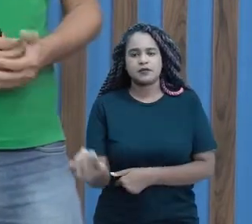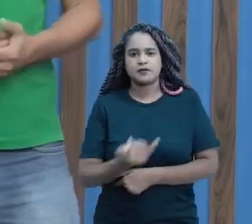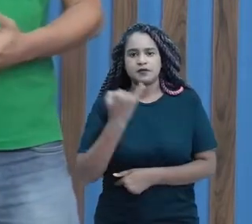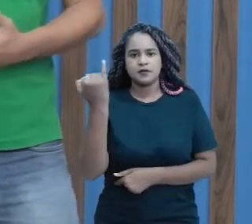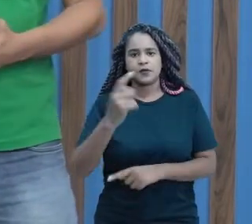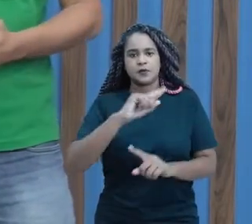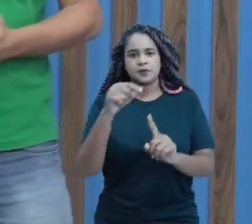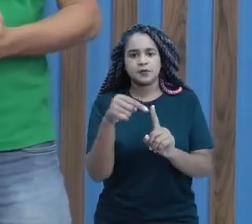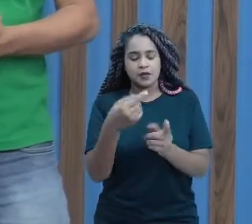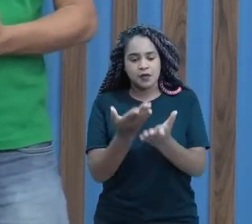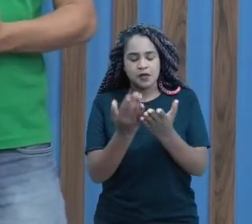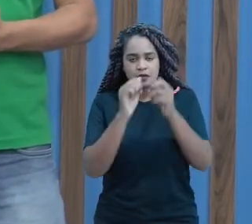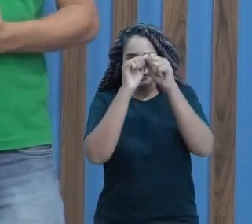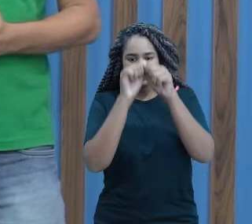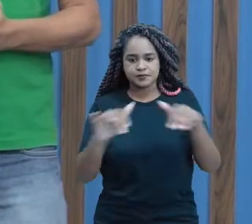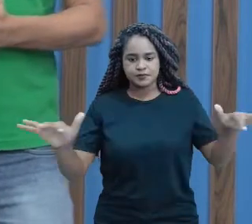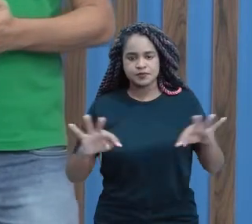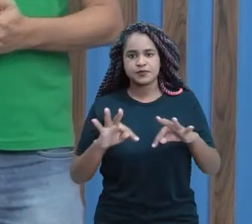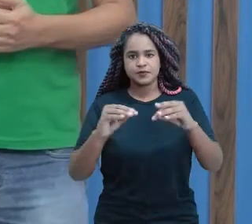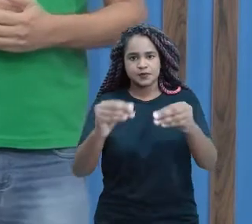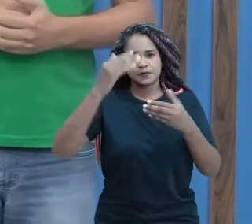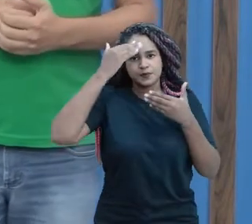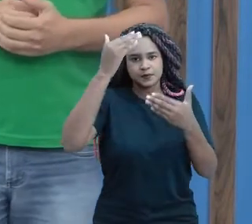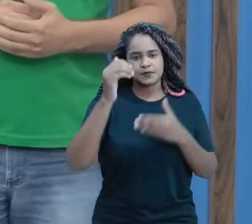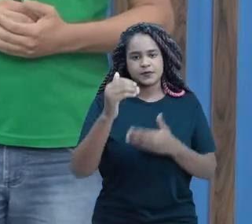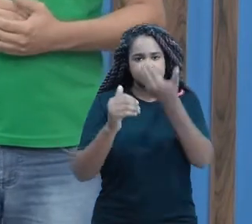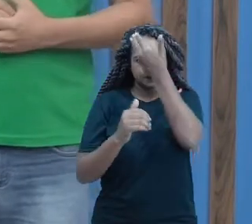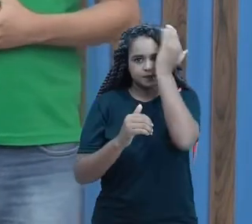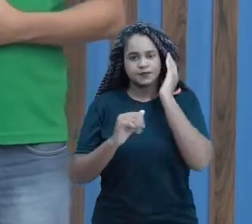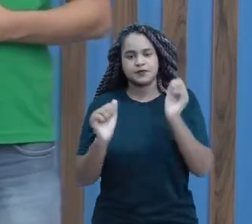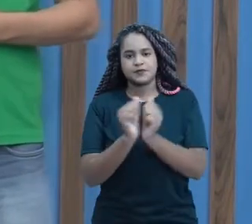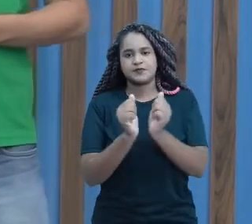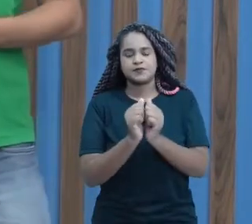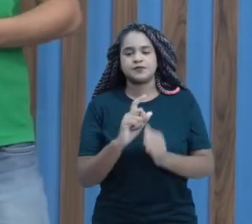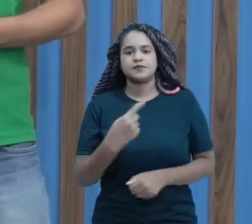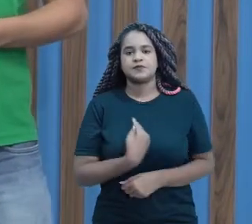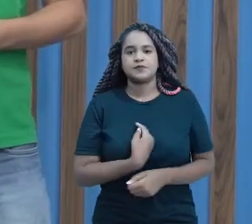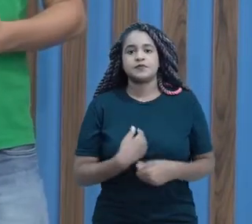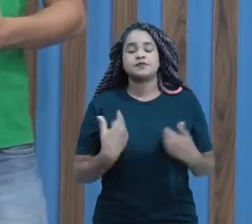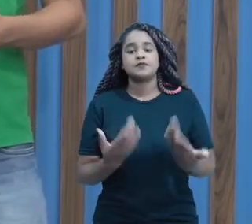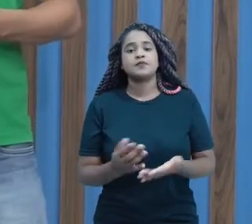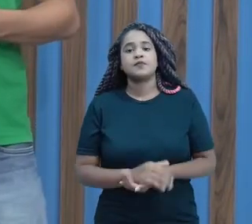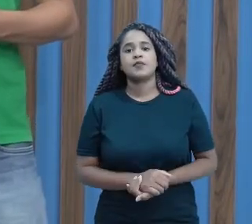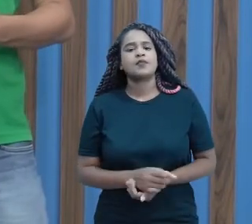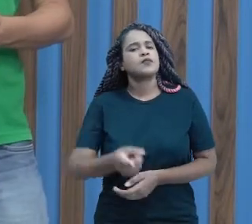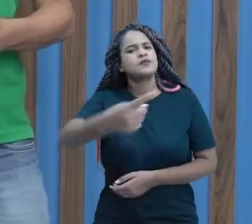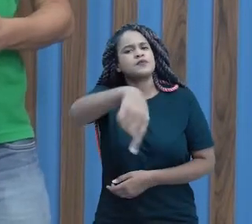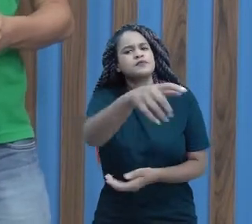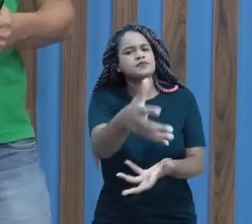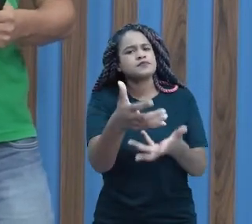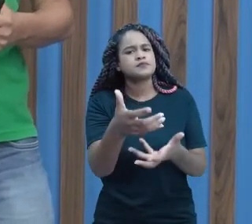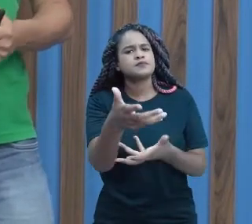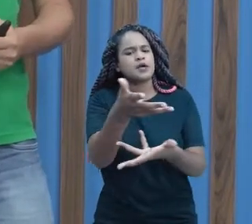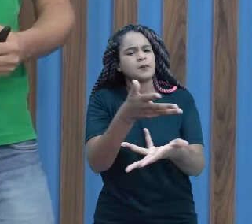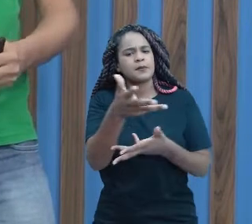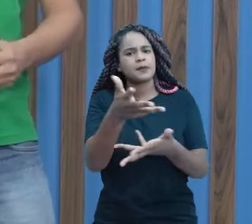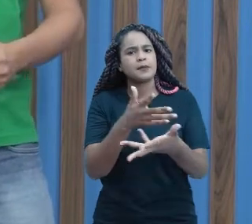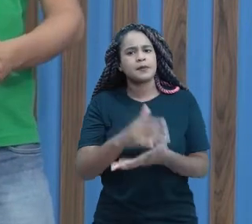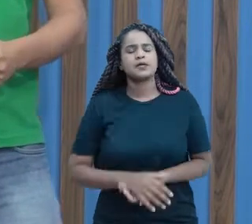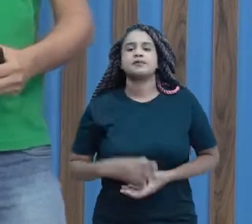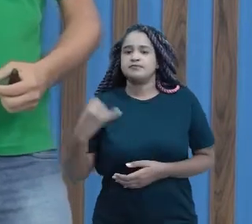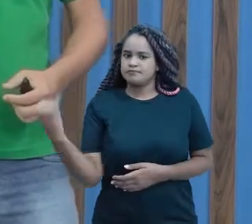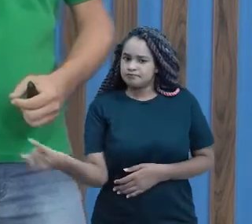aulas cheguem a todos e todas. Então, muito obrigado, Amanda, por estar aqui conosco. E vocês que querem interagir aqui conosco, isso é tão importante,